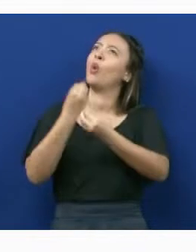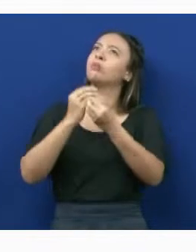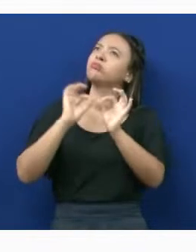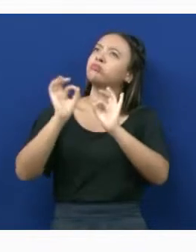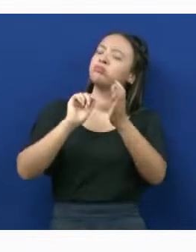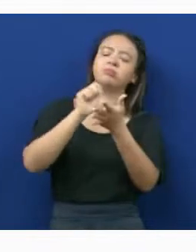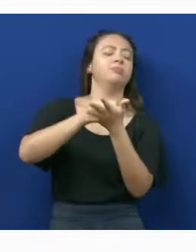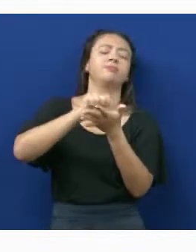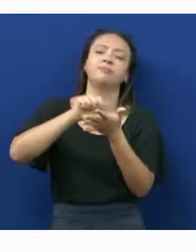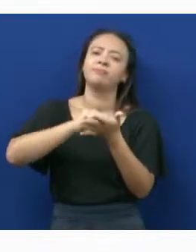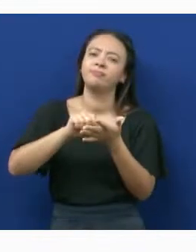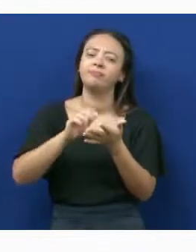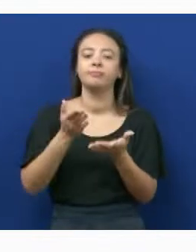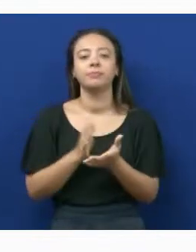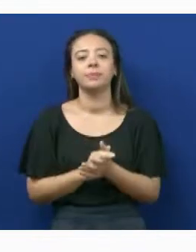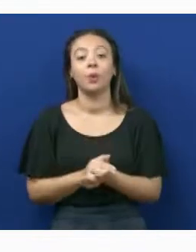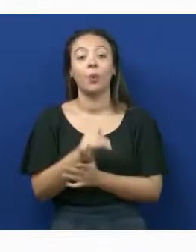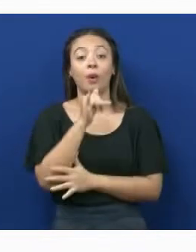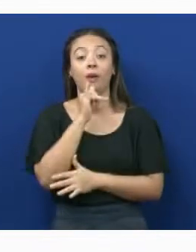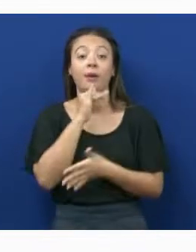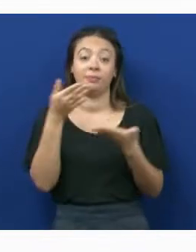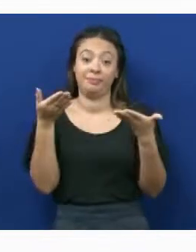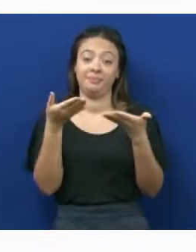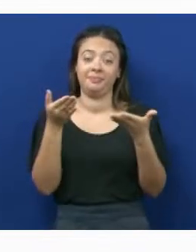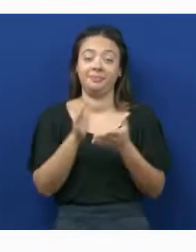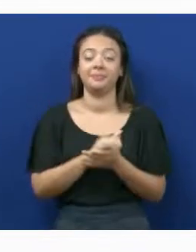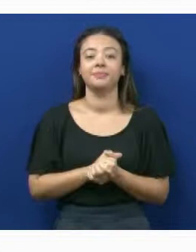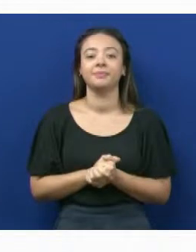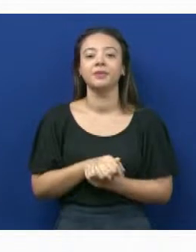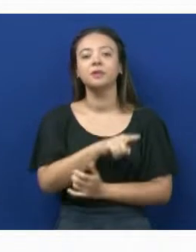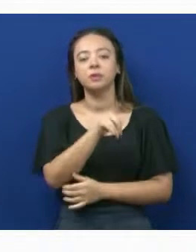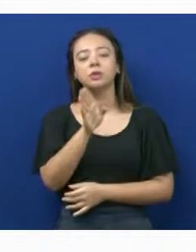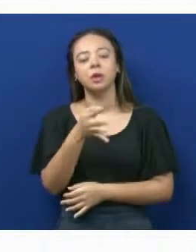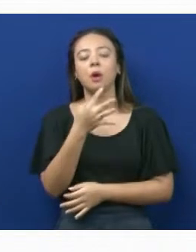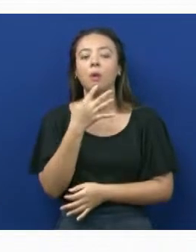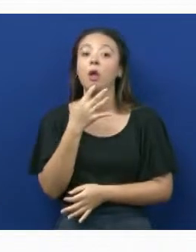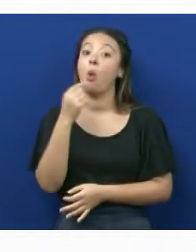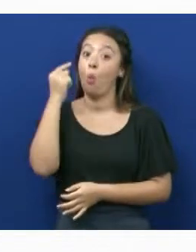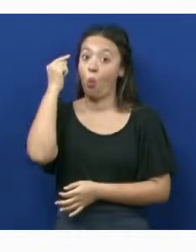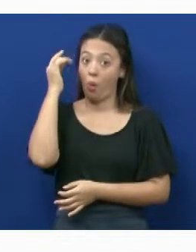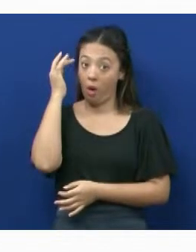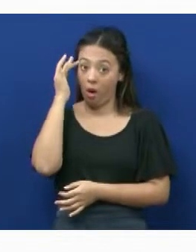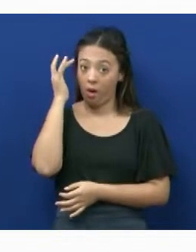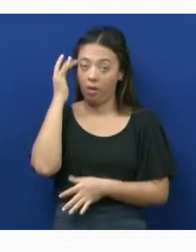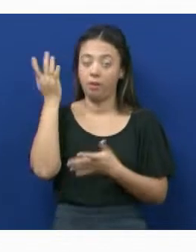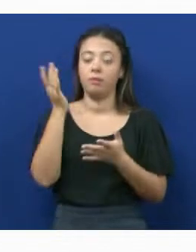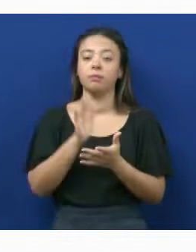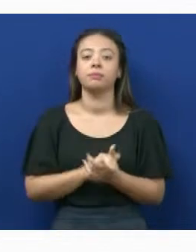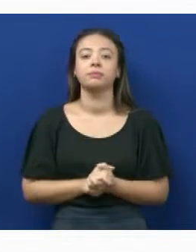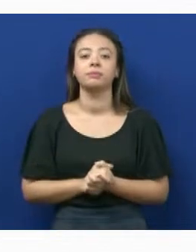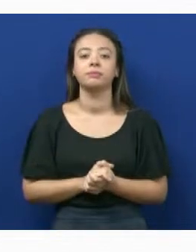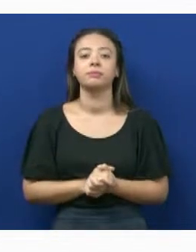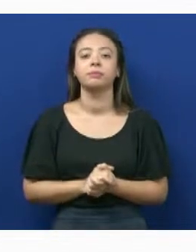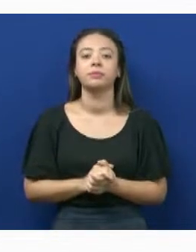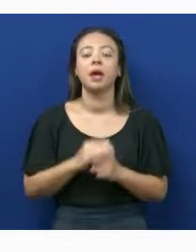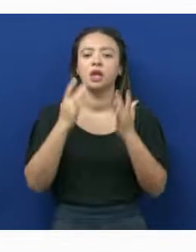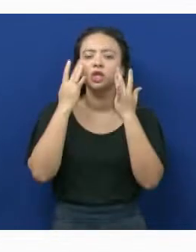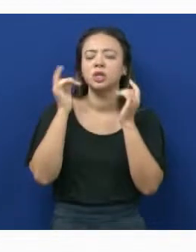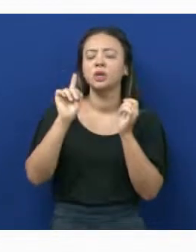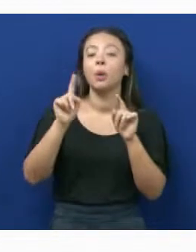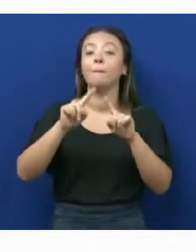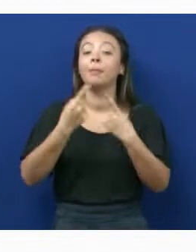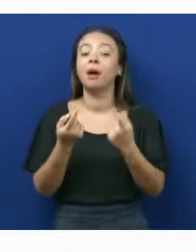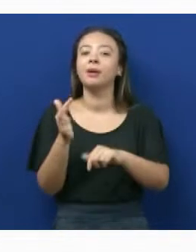isso? Eu vou te dar um exemplo aqui que eu acredito que você conheça, que a sua família conhece, que não é teatro, é